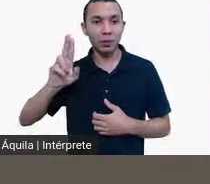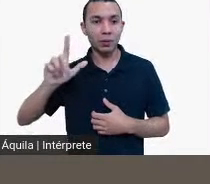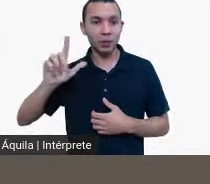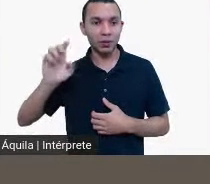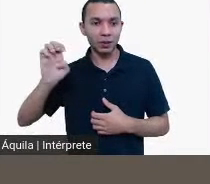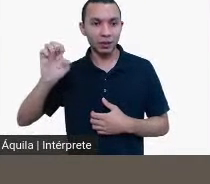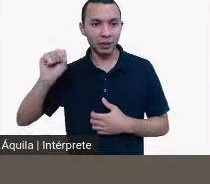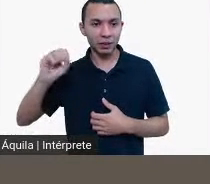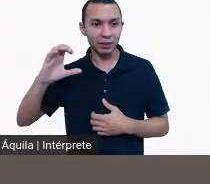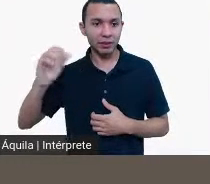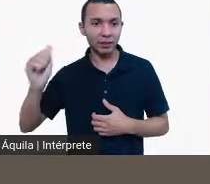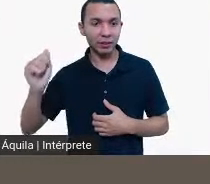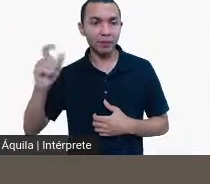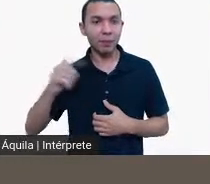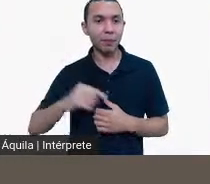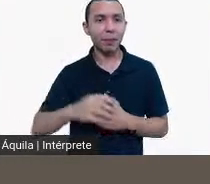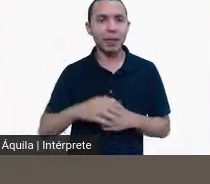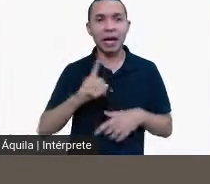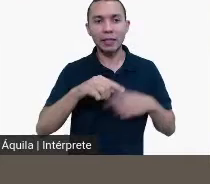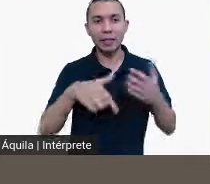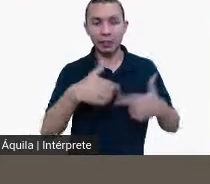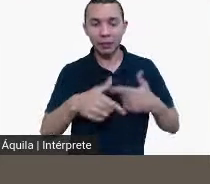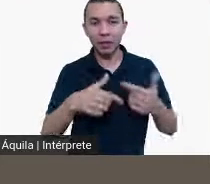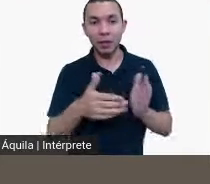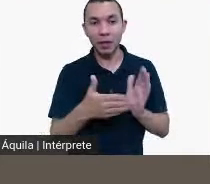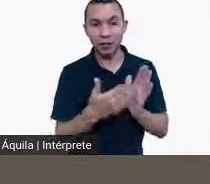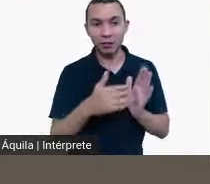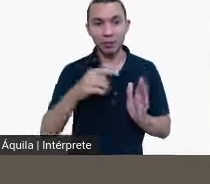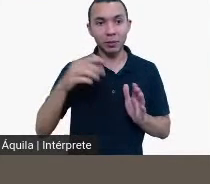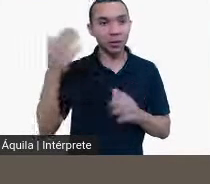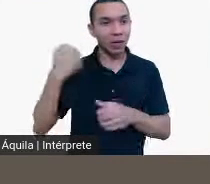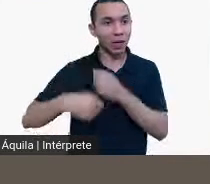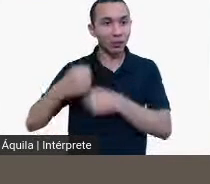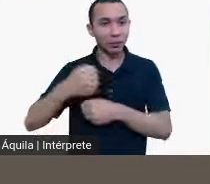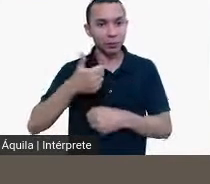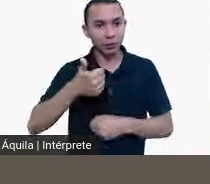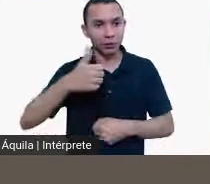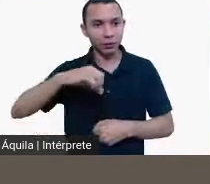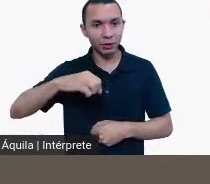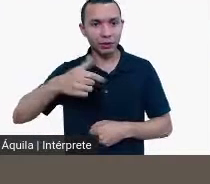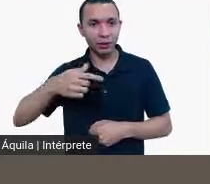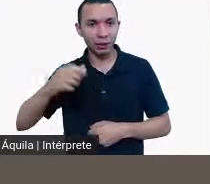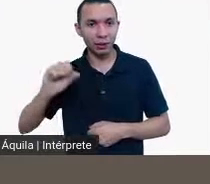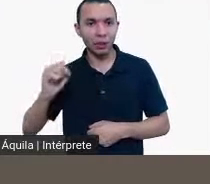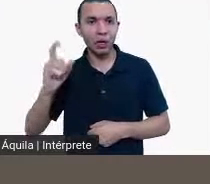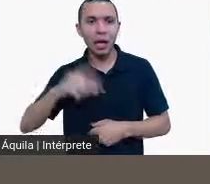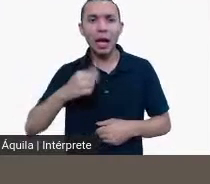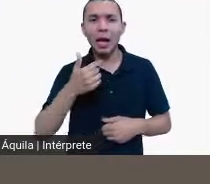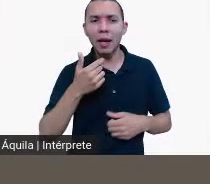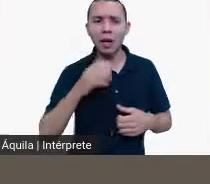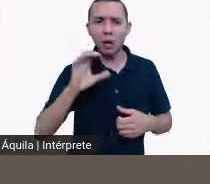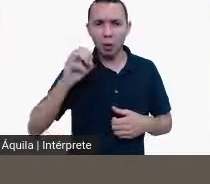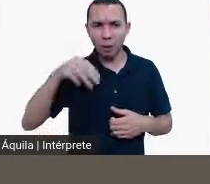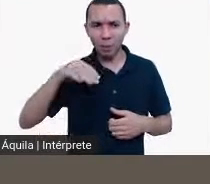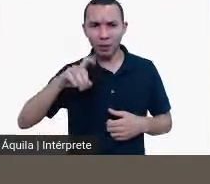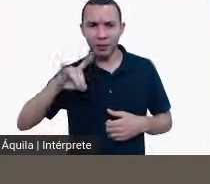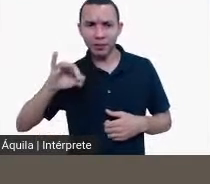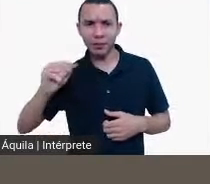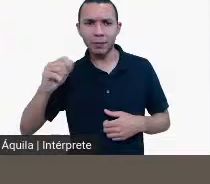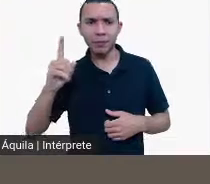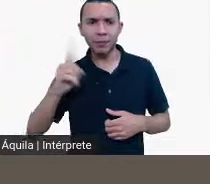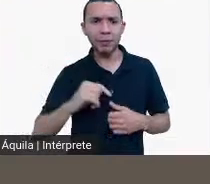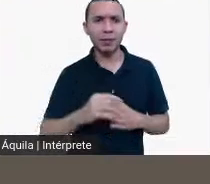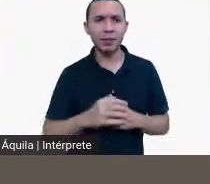Culto Moderno, trabalho, livro de 78, porque trazem essas comédias consigo o movimento, o efeito